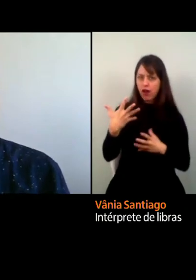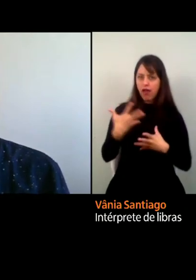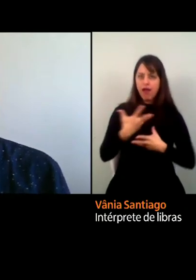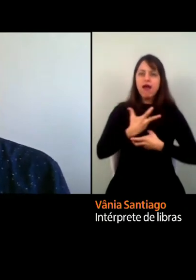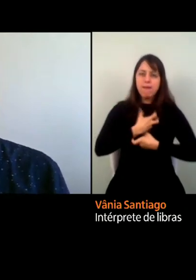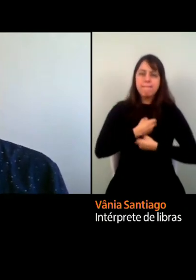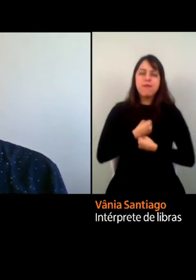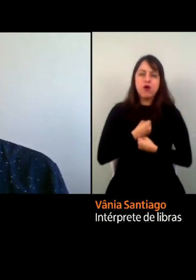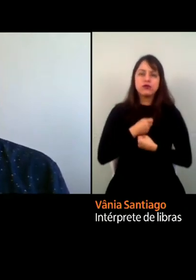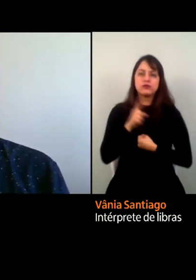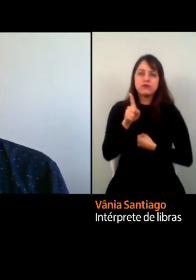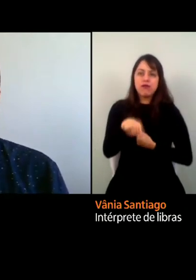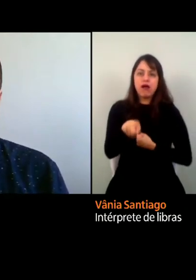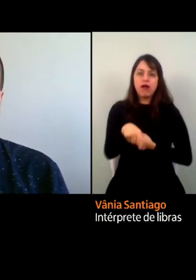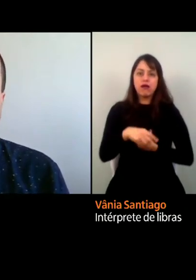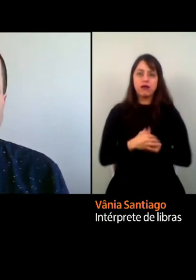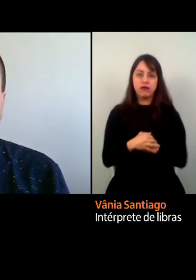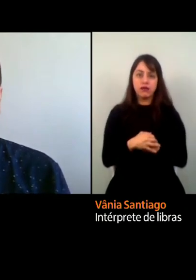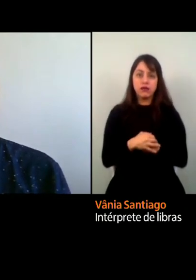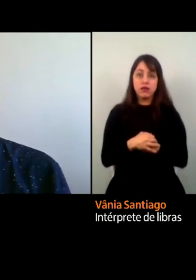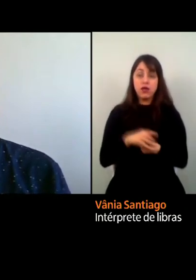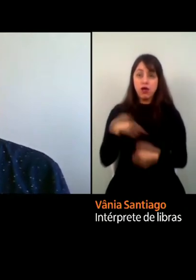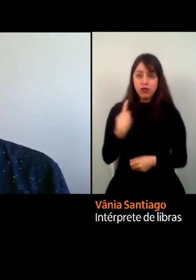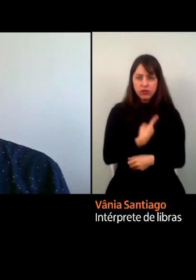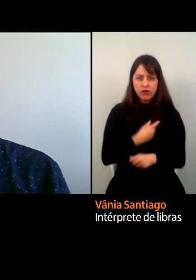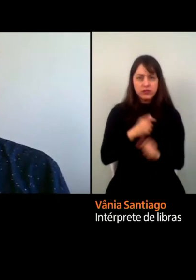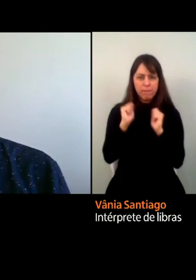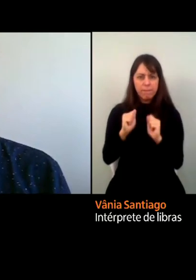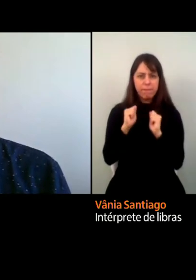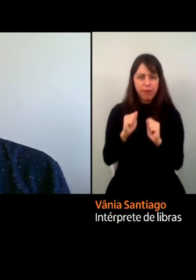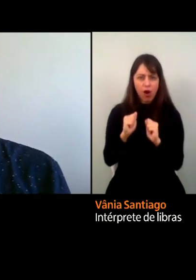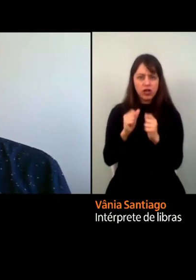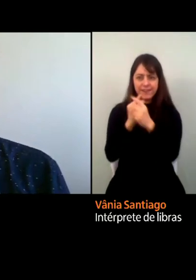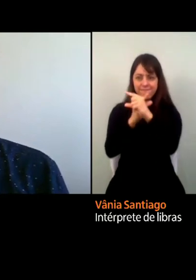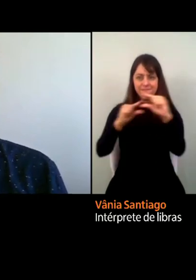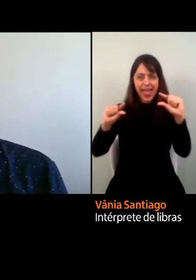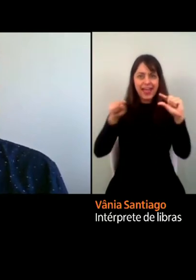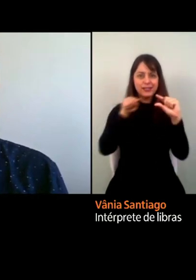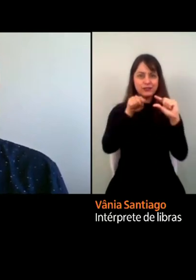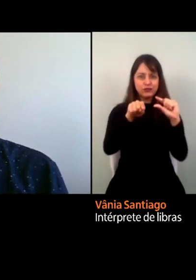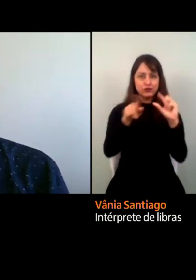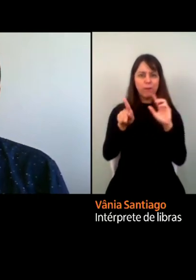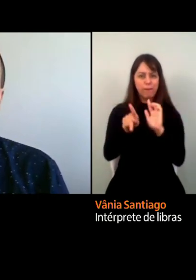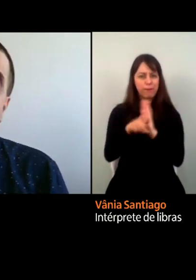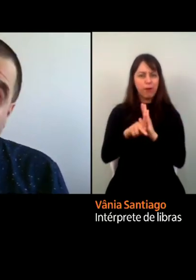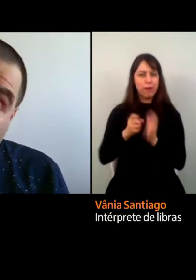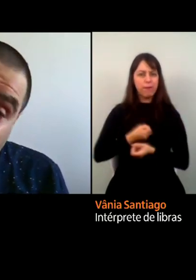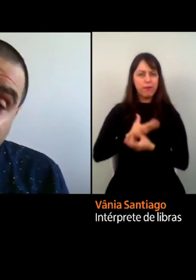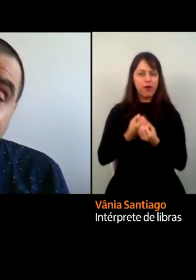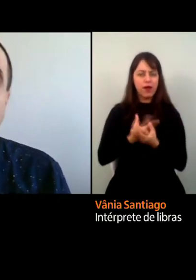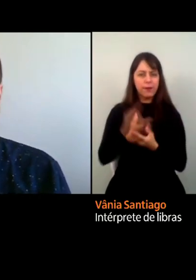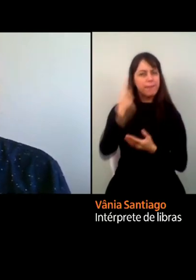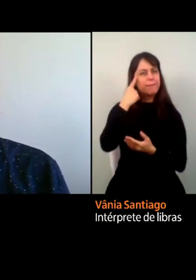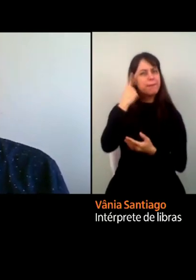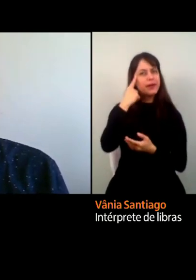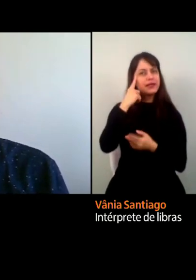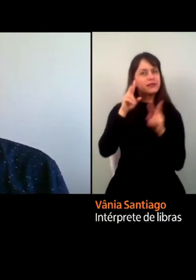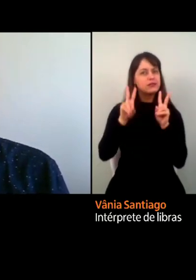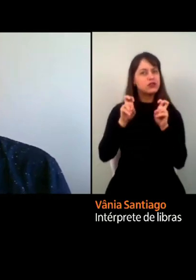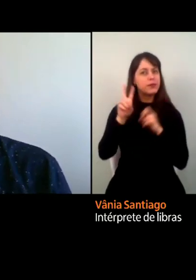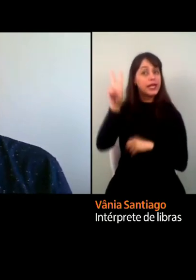Será que poderíamos nos reapropriar do verso e indagar se toda história, além